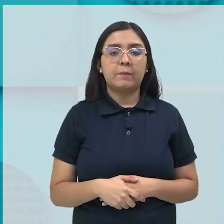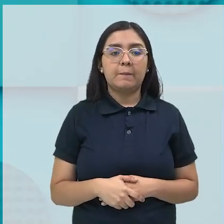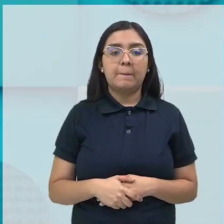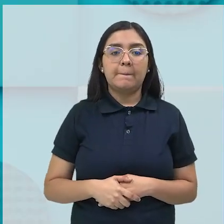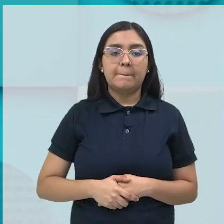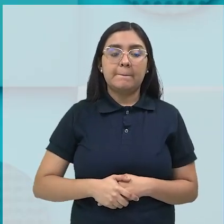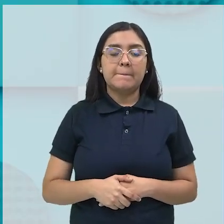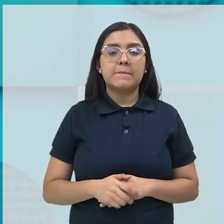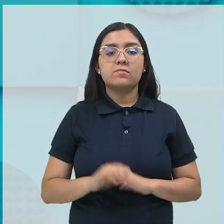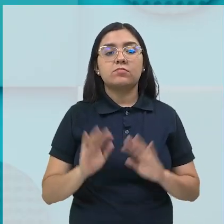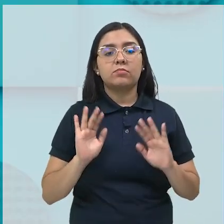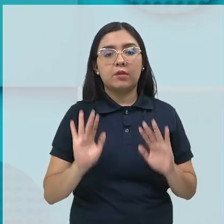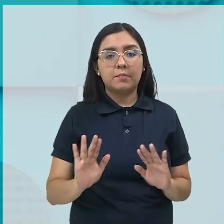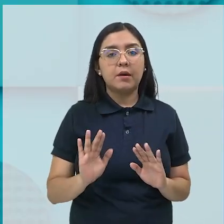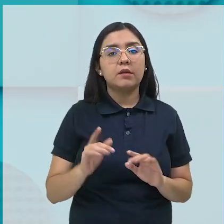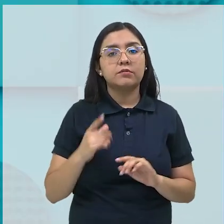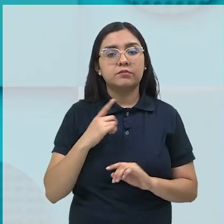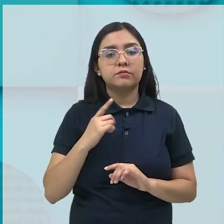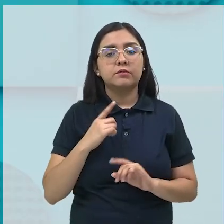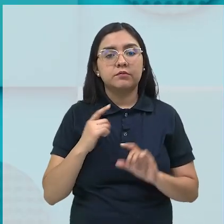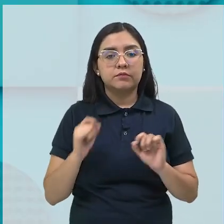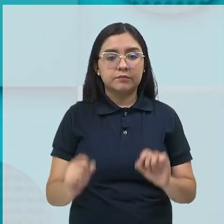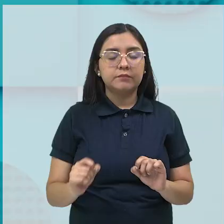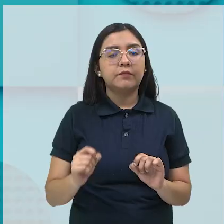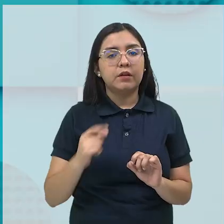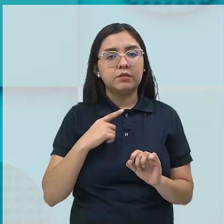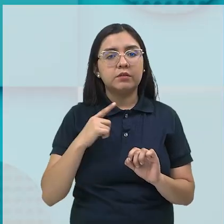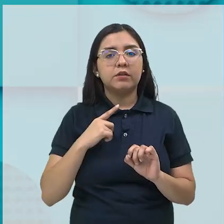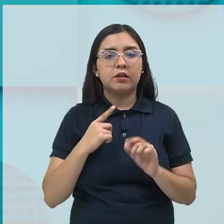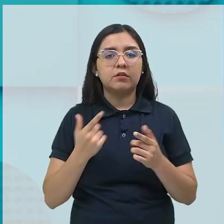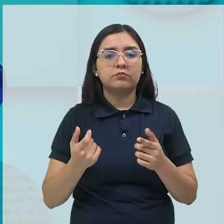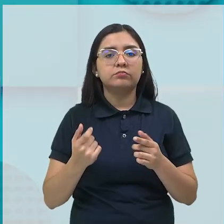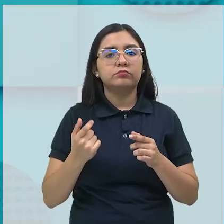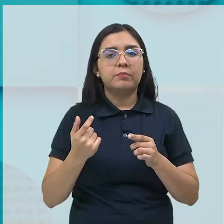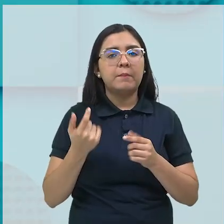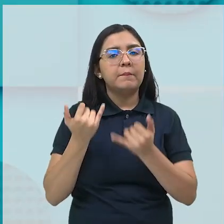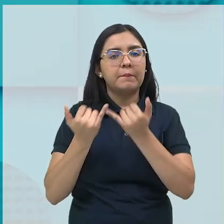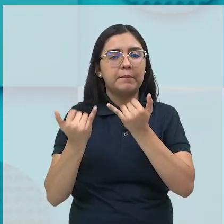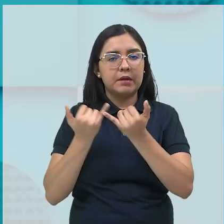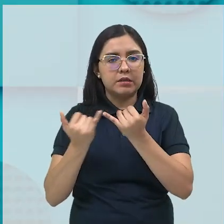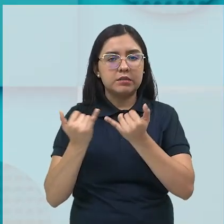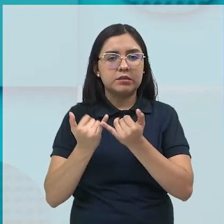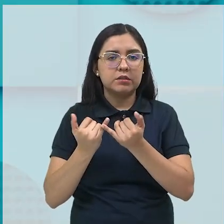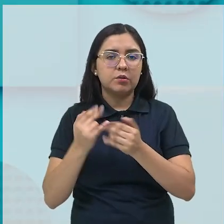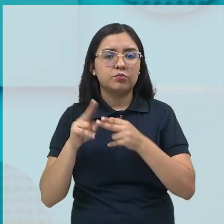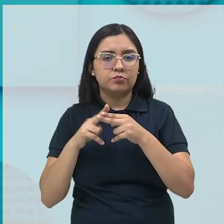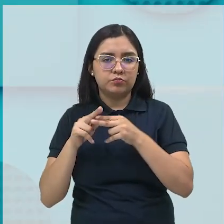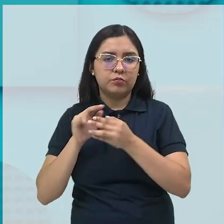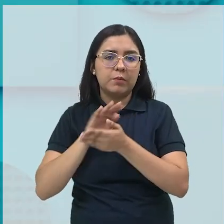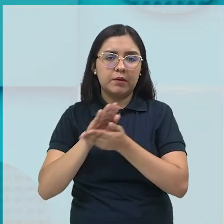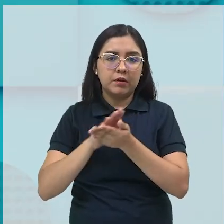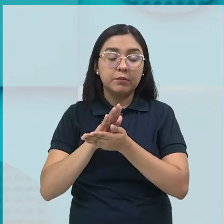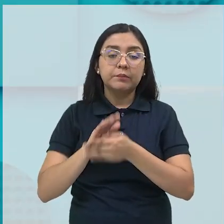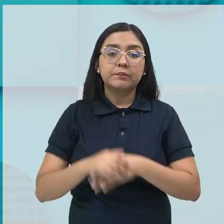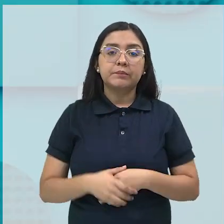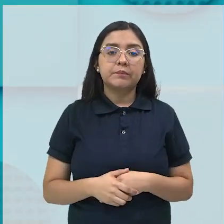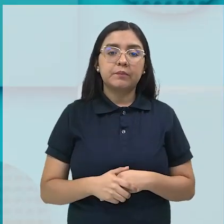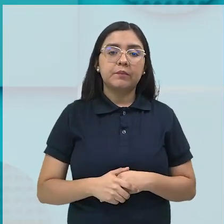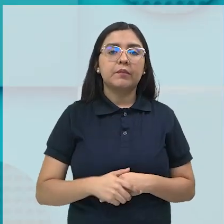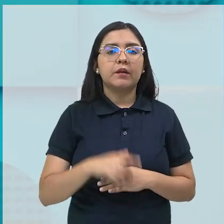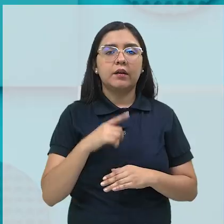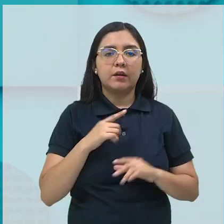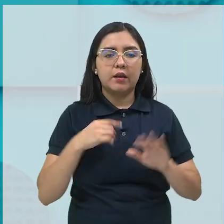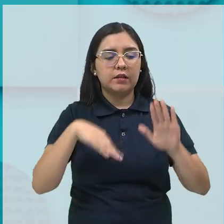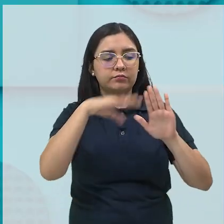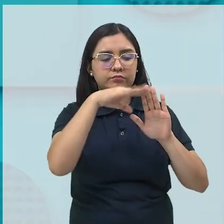não sabe. Mas vai chegar numa consistência parecida com o brigadeiro se você seguir aquela forma, aquela